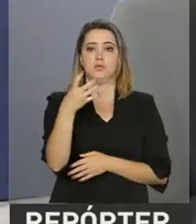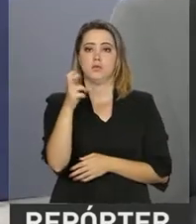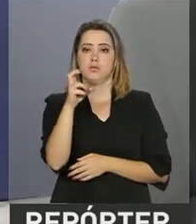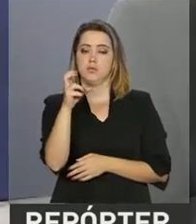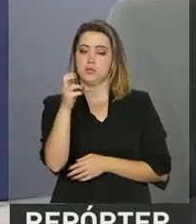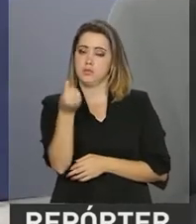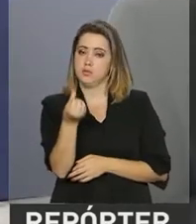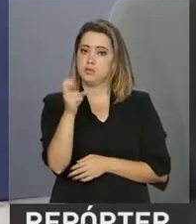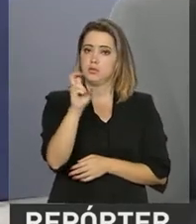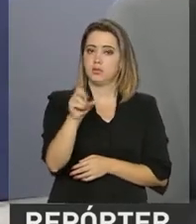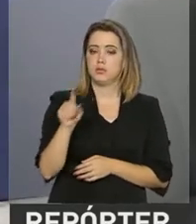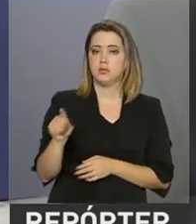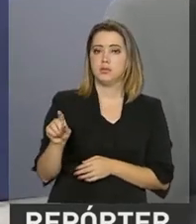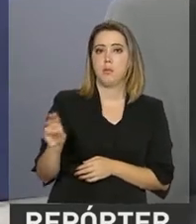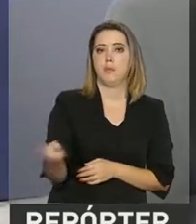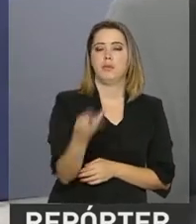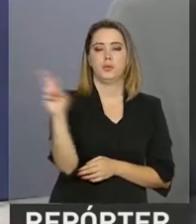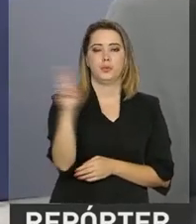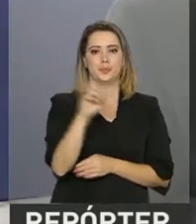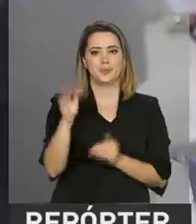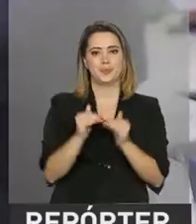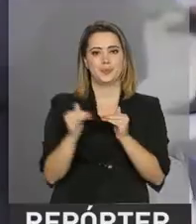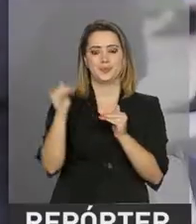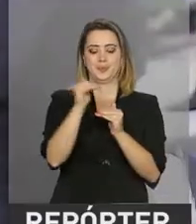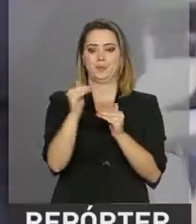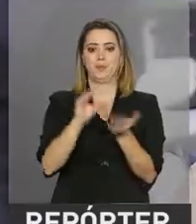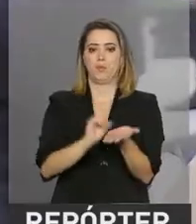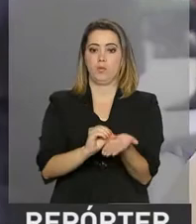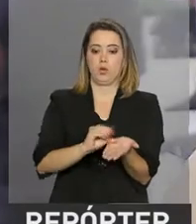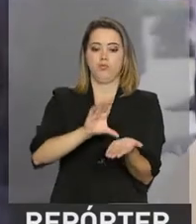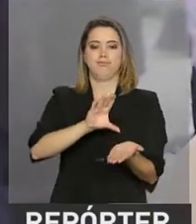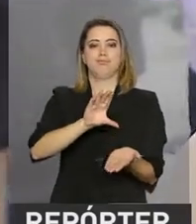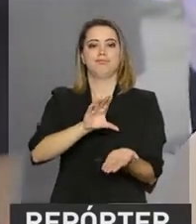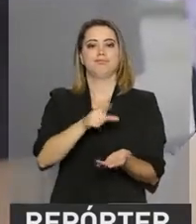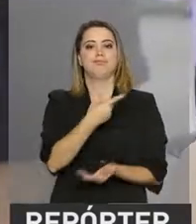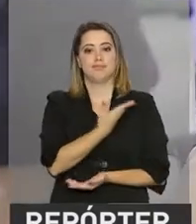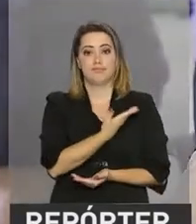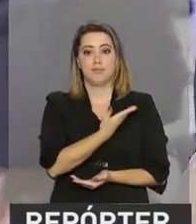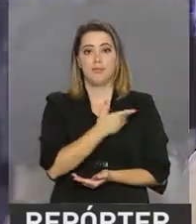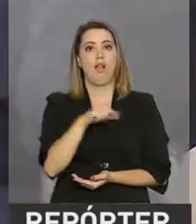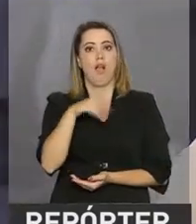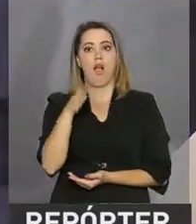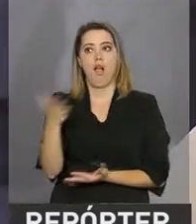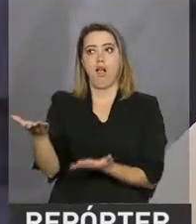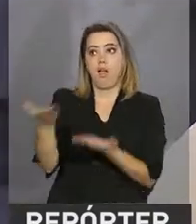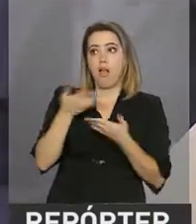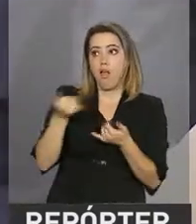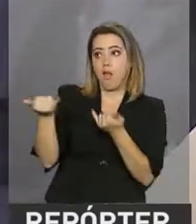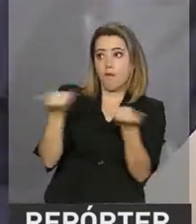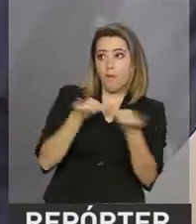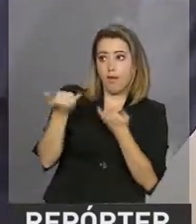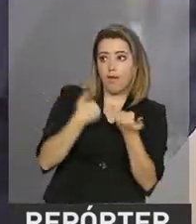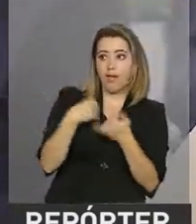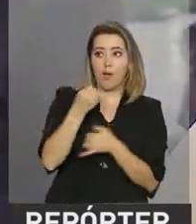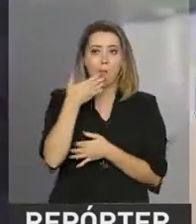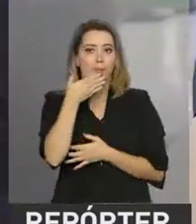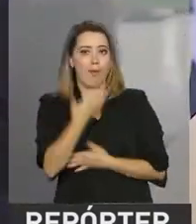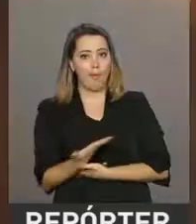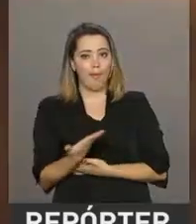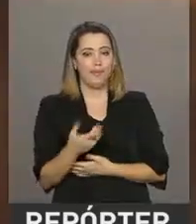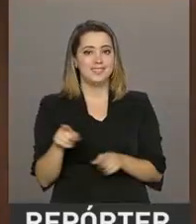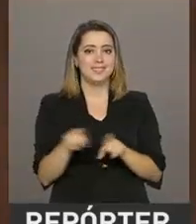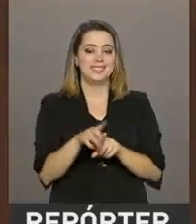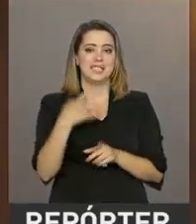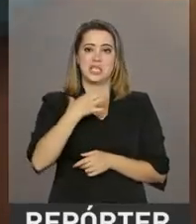para o programa nacional de alimentação escolar a notícia foi bem recebida pela merendeira de janeiro de souza em salvador